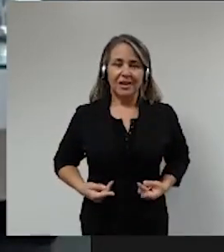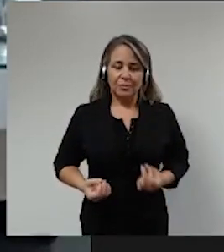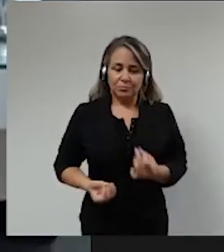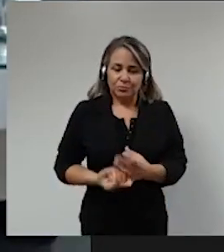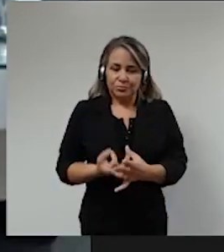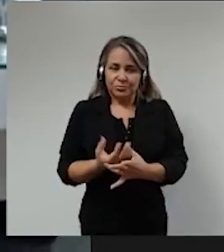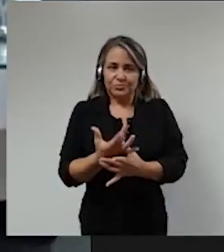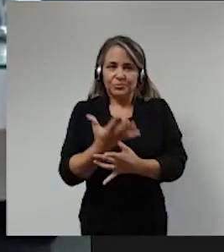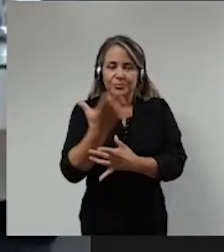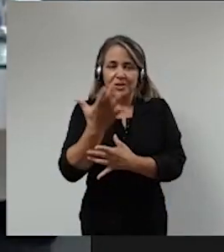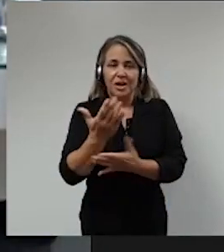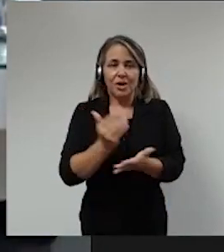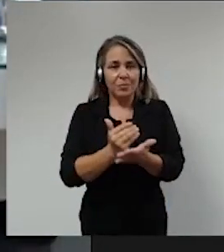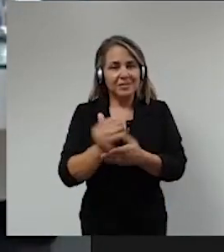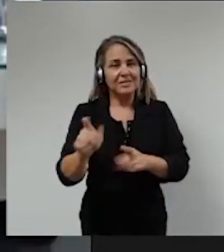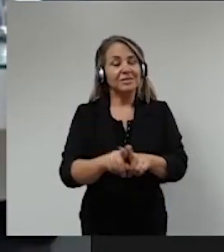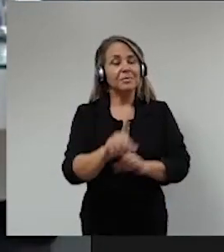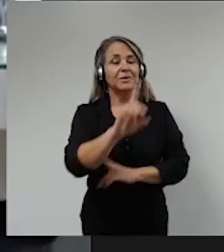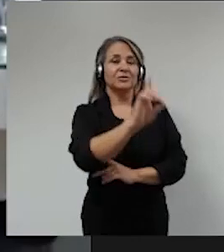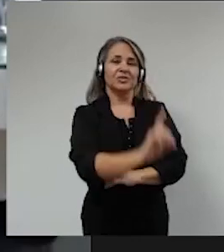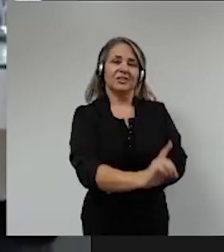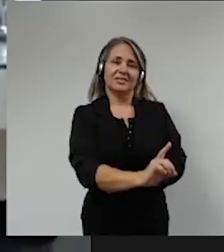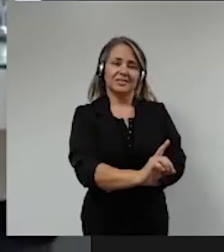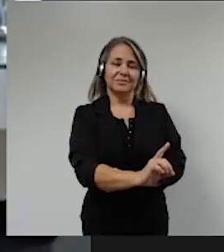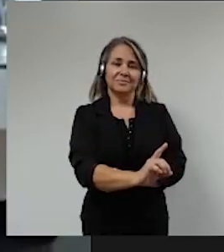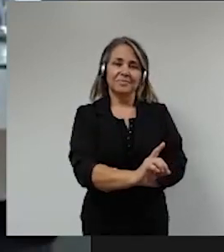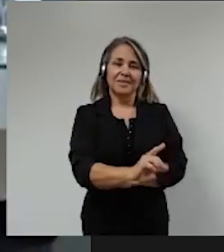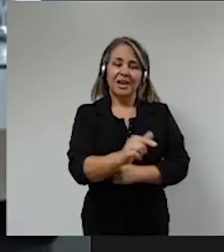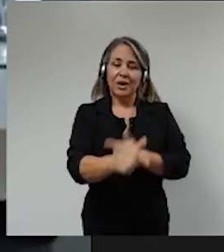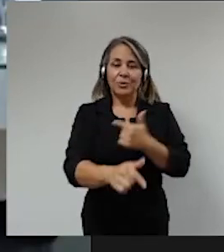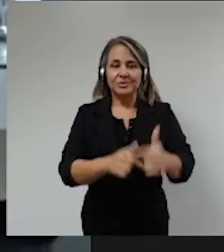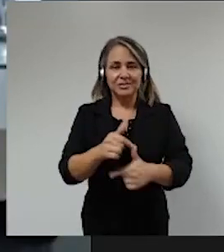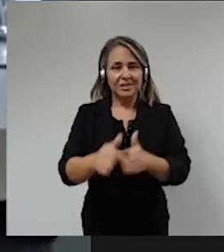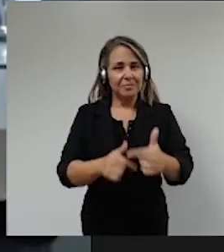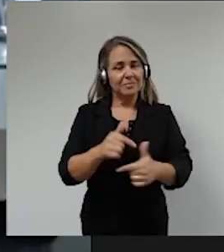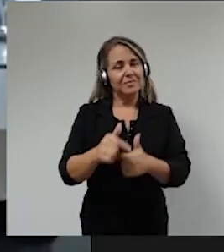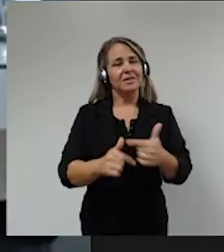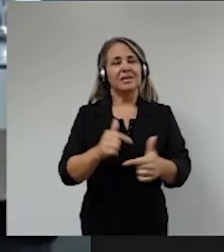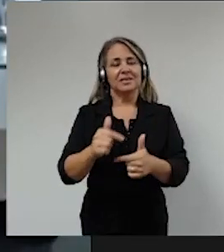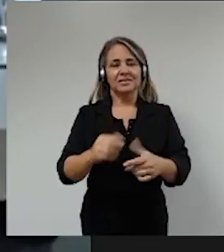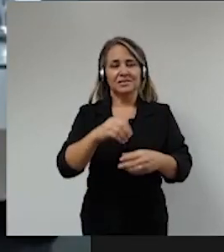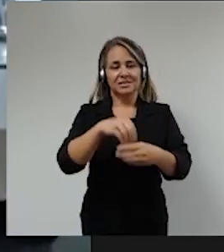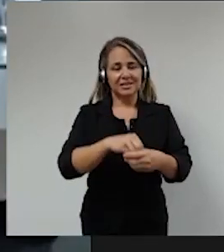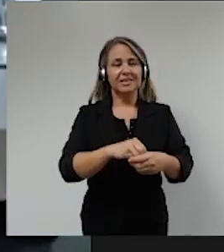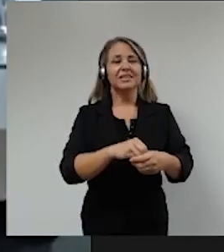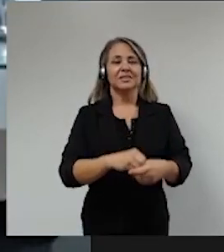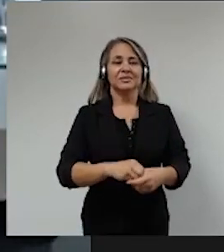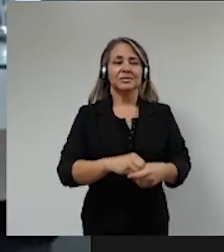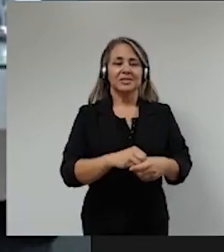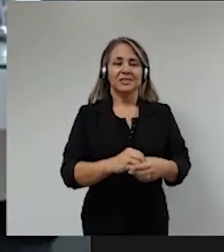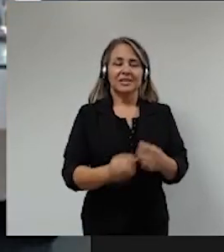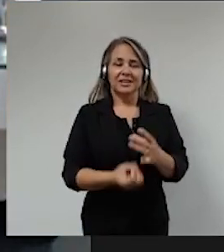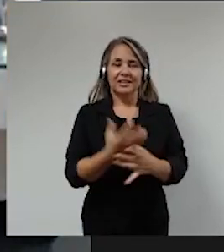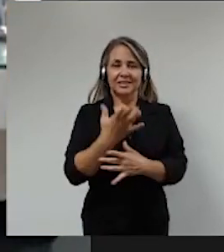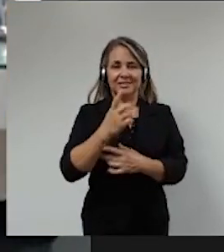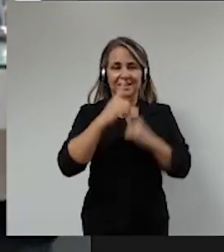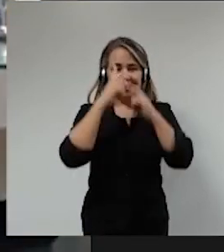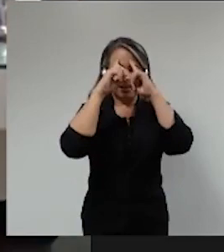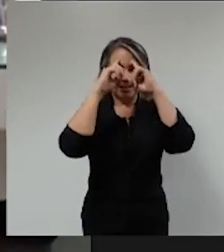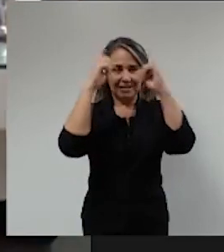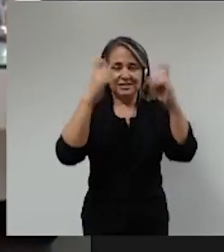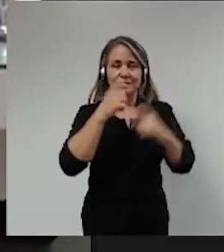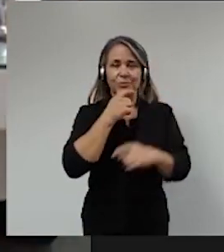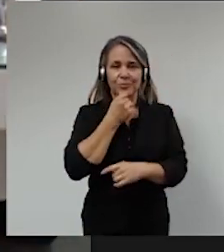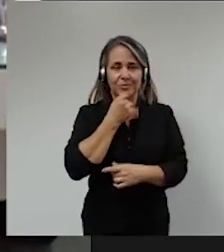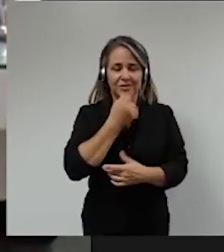emergindo, e com isso também vem o direito, vem a proteção dessas criações humanas. É certo que a